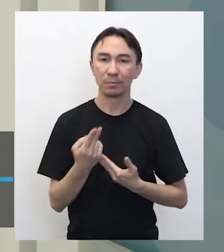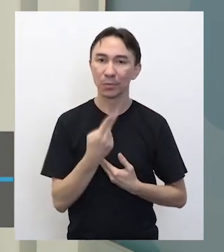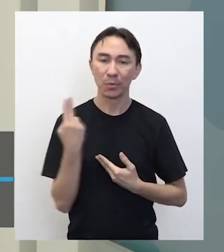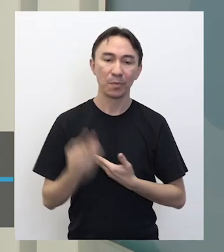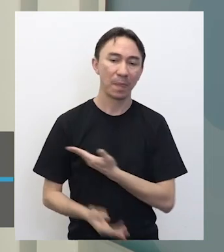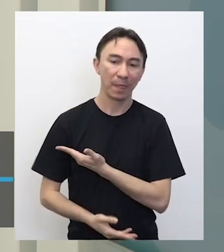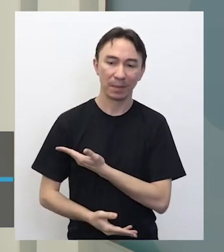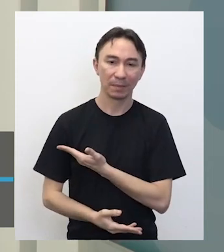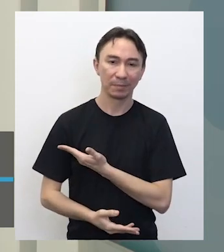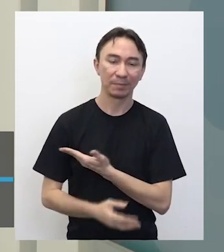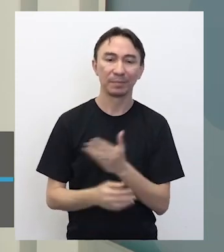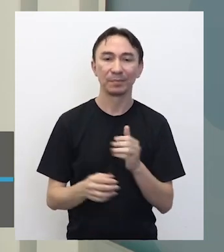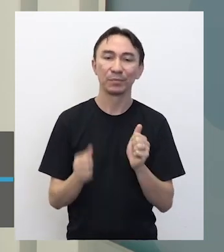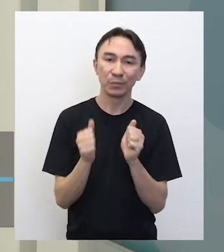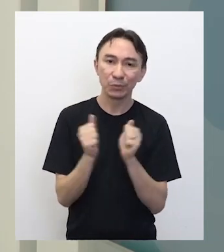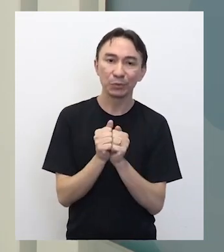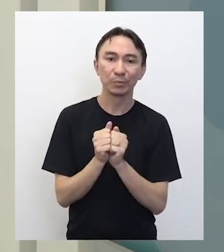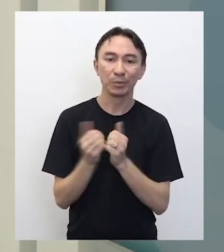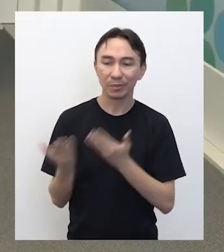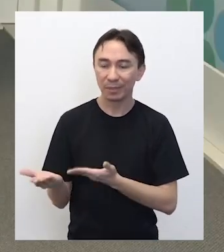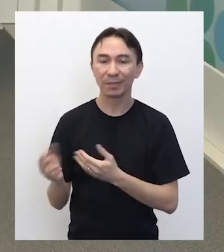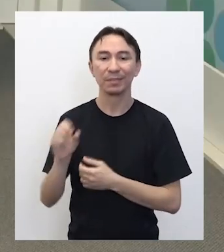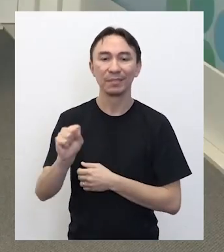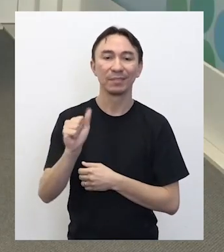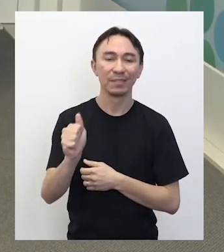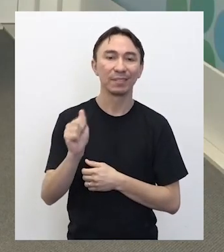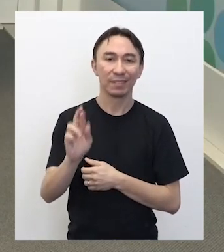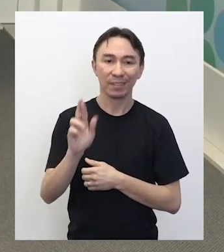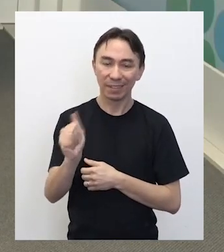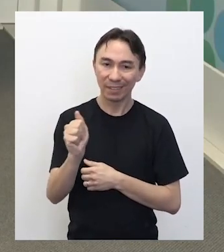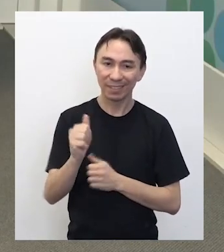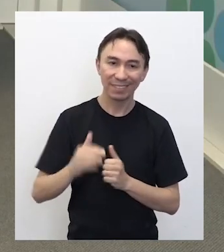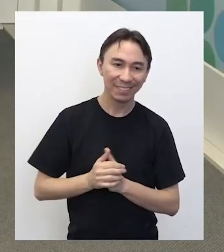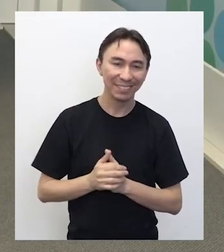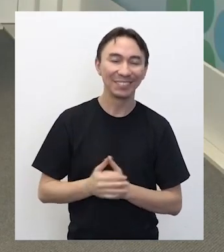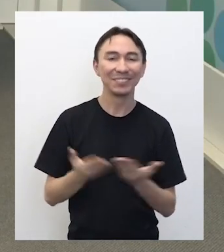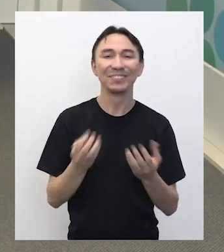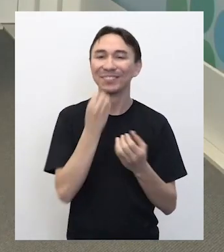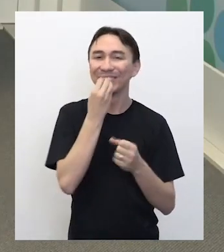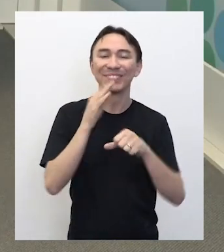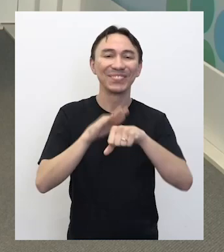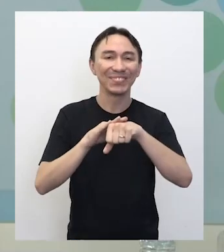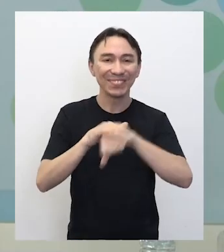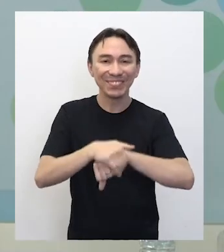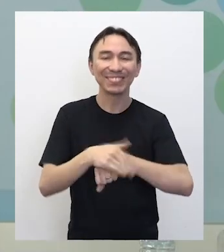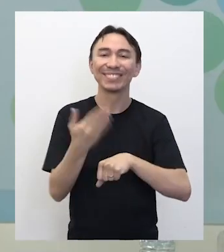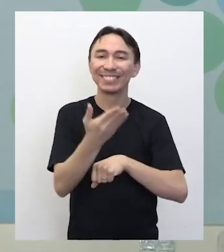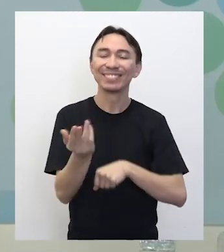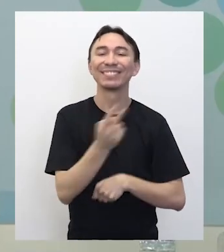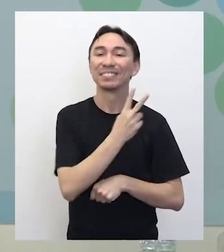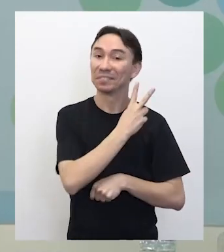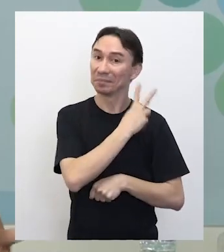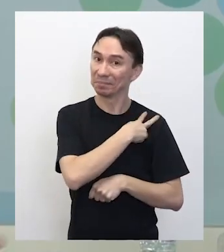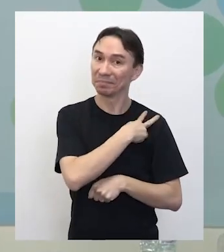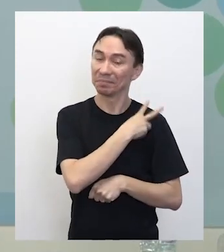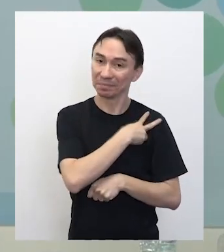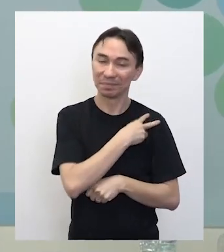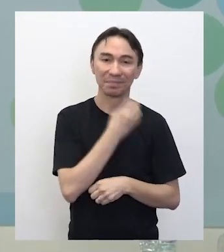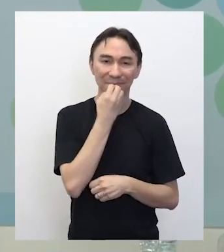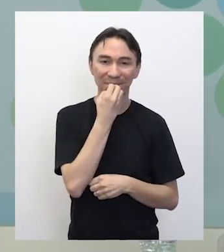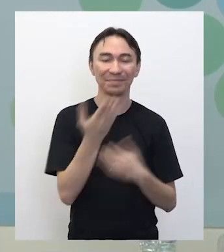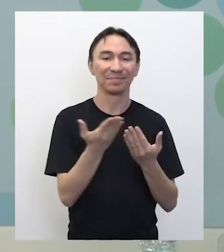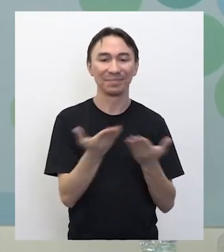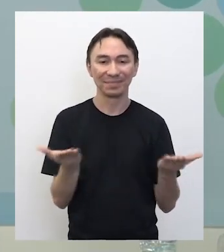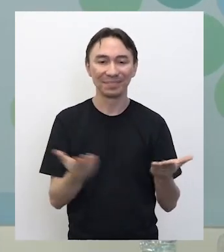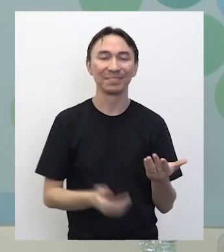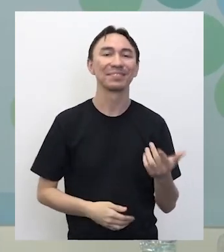a Sara. Boa noite, Sara. Boa noite, Luanda. Boa noite, alunos da segunda série do ensino médio. Seria a